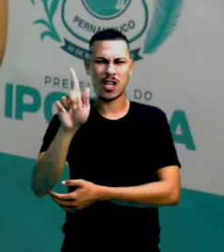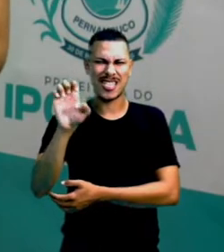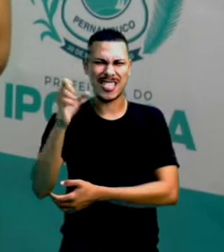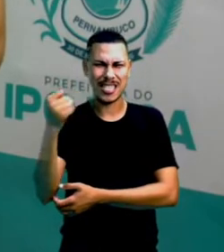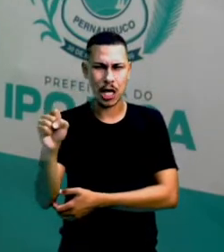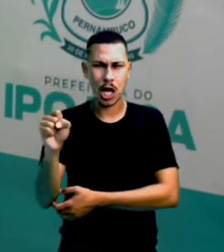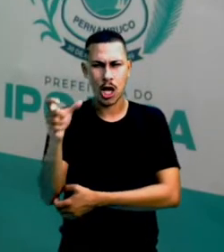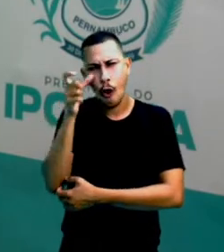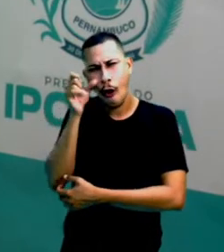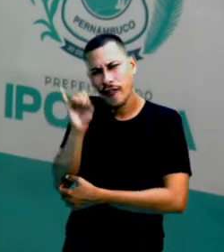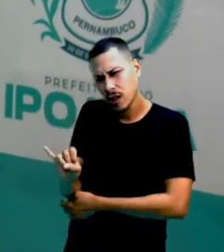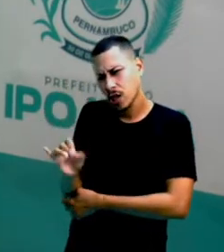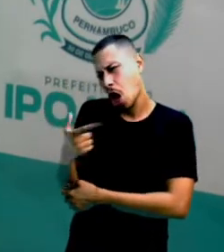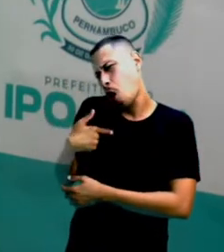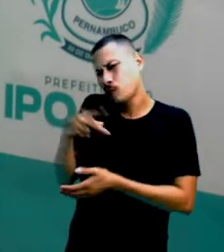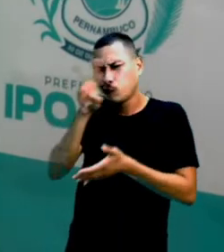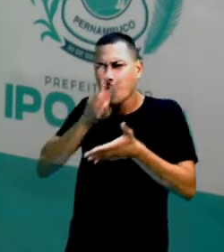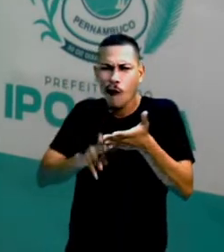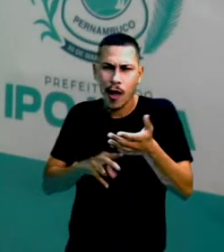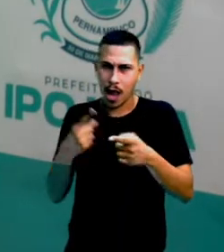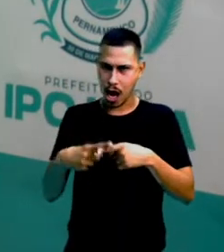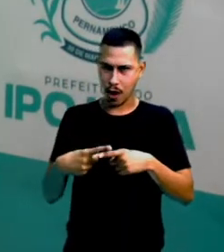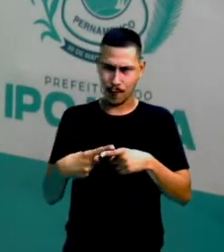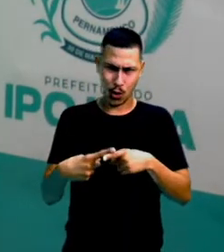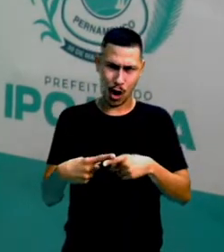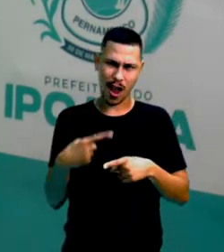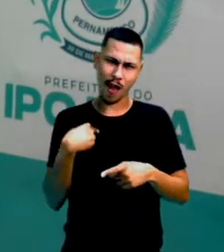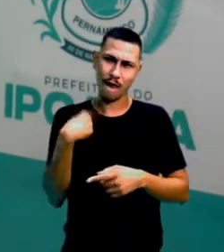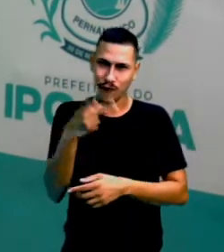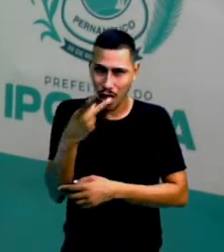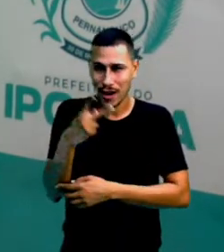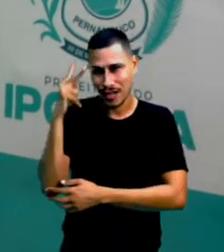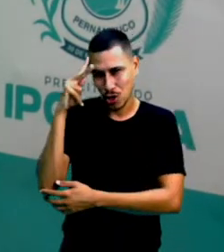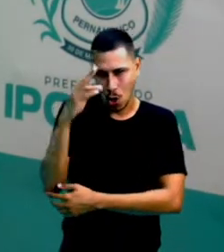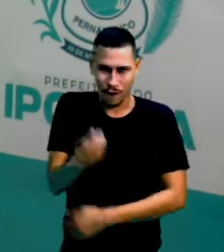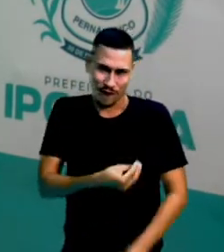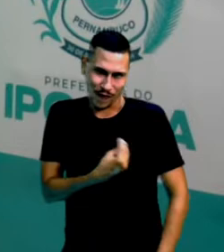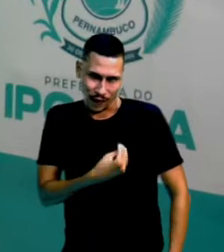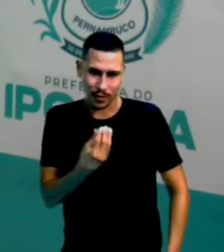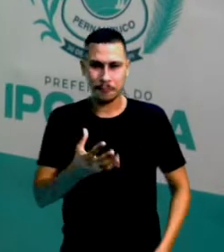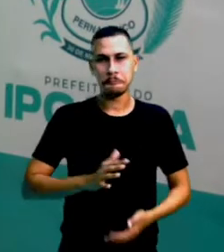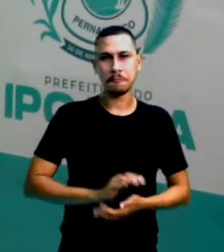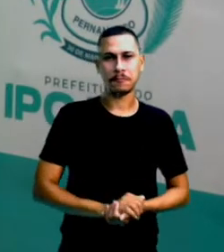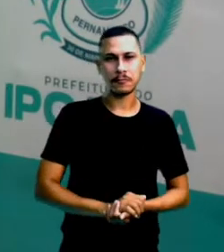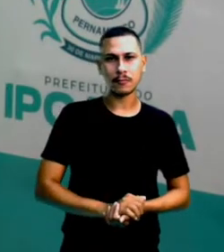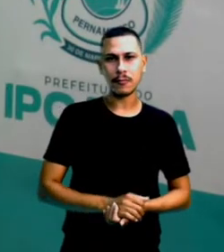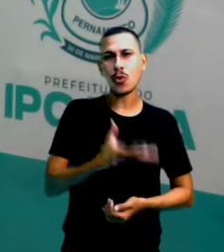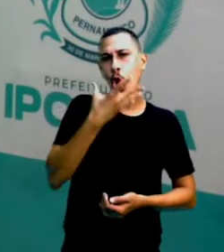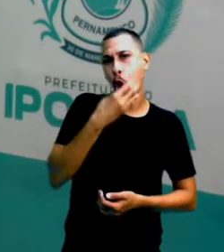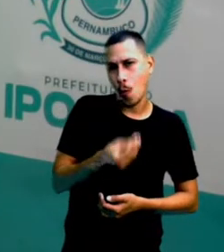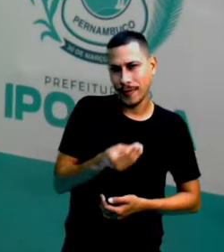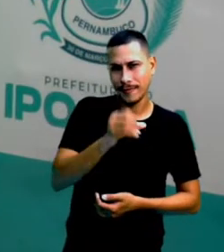ler ali, eu vou falar para vocês da história do J. Borges. Ele foi